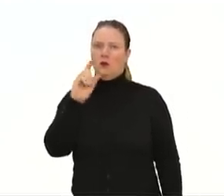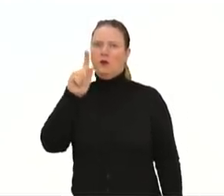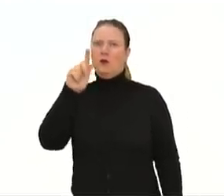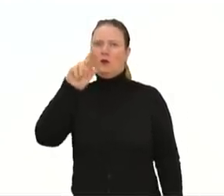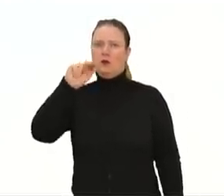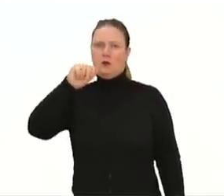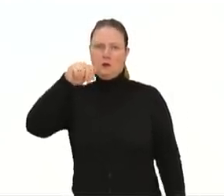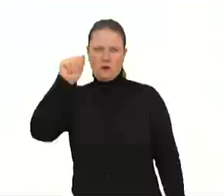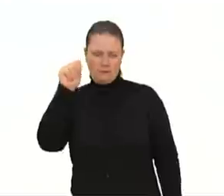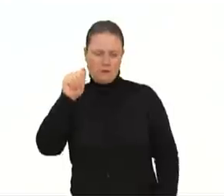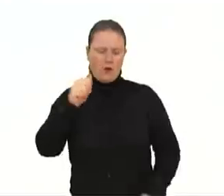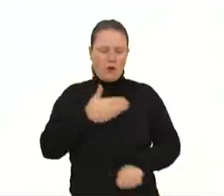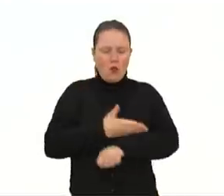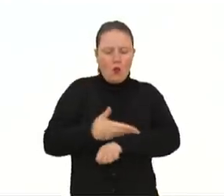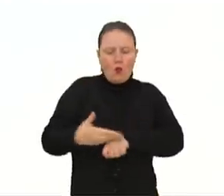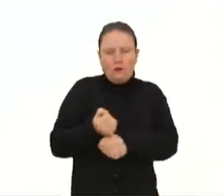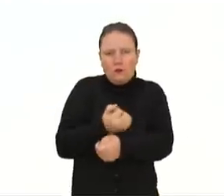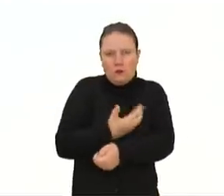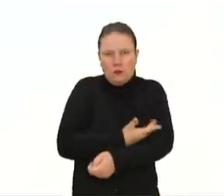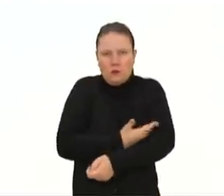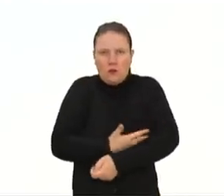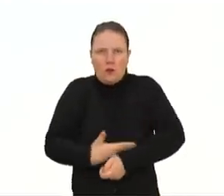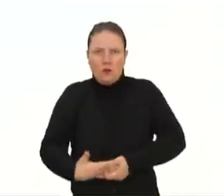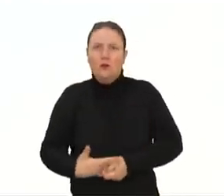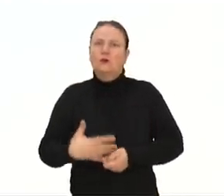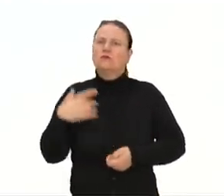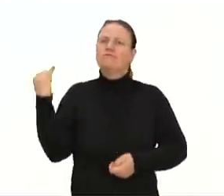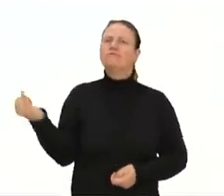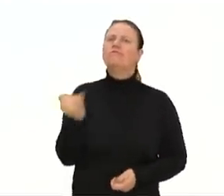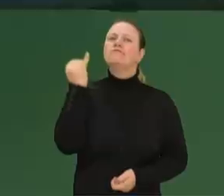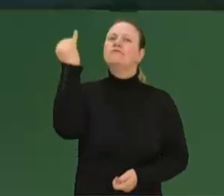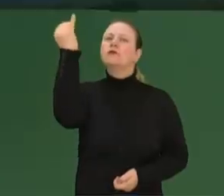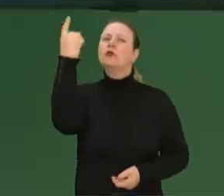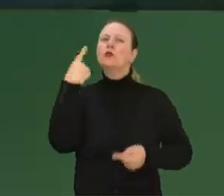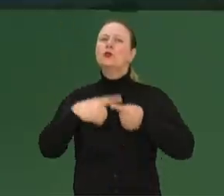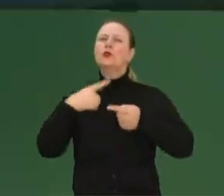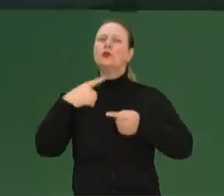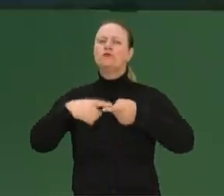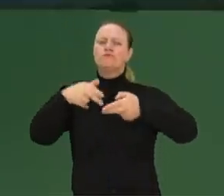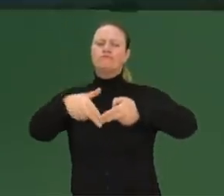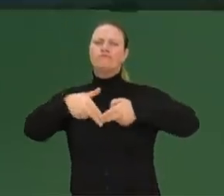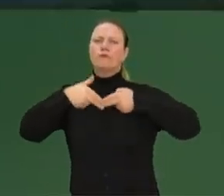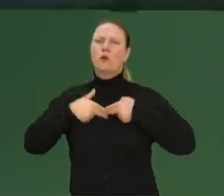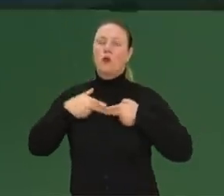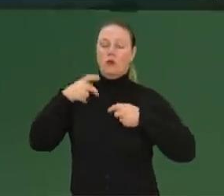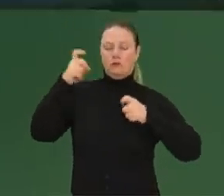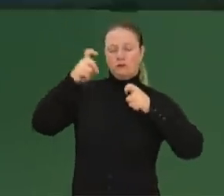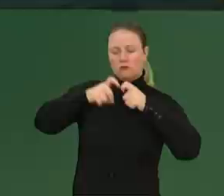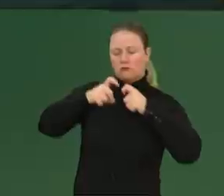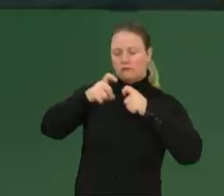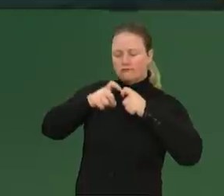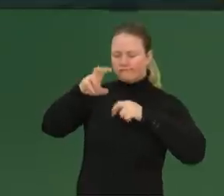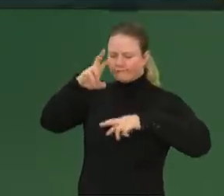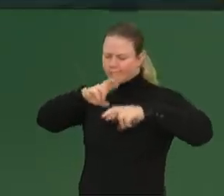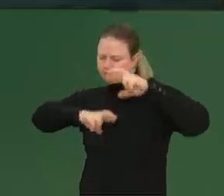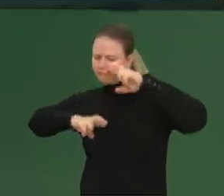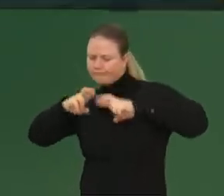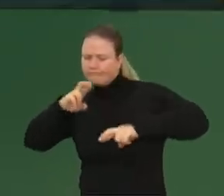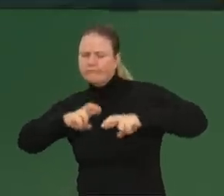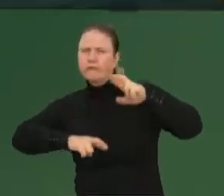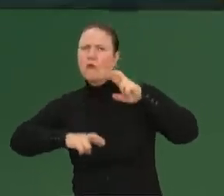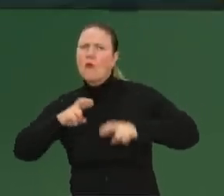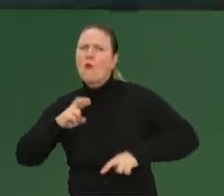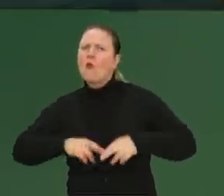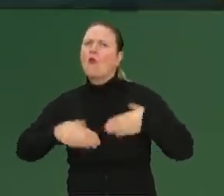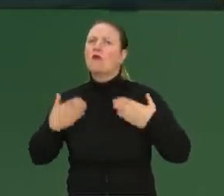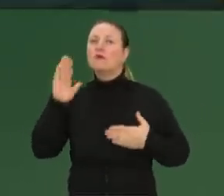glóbulos brancos, tá? E ela é importante para quê? O que o médico, né, a pessoa que vai analisar este exame vai entender com